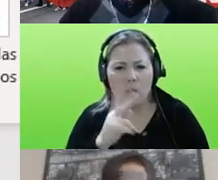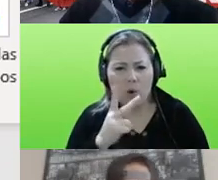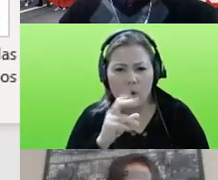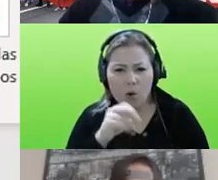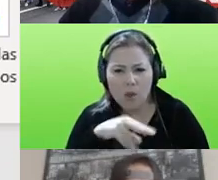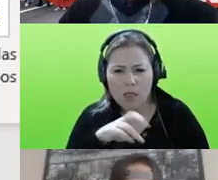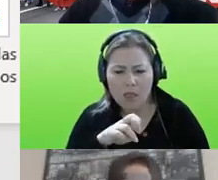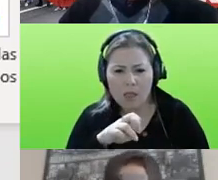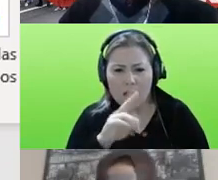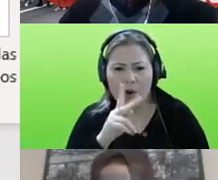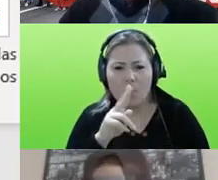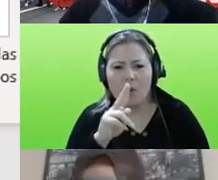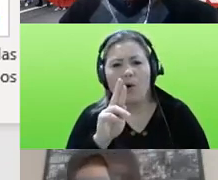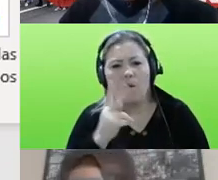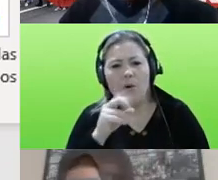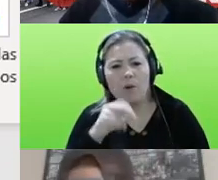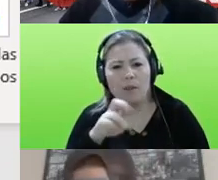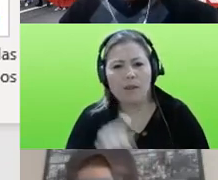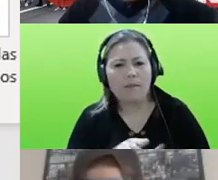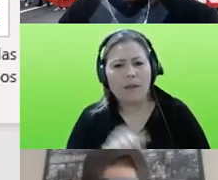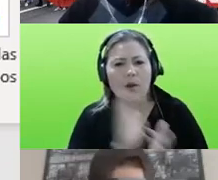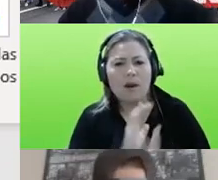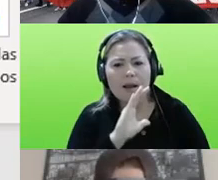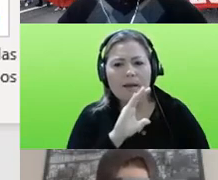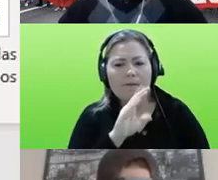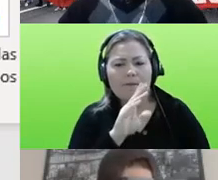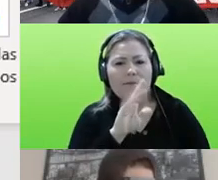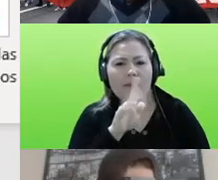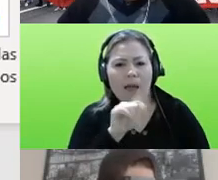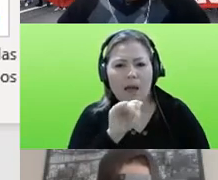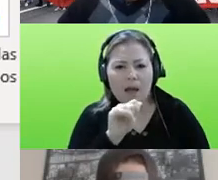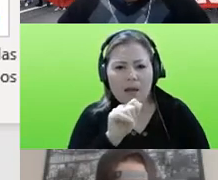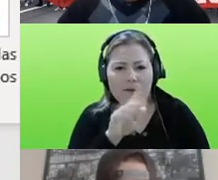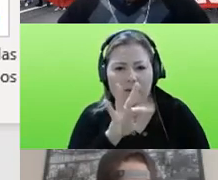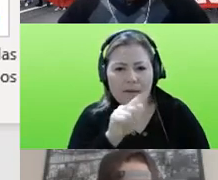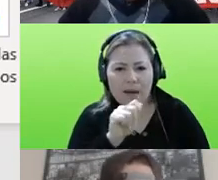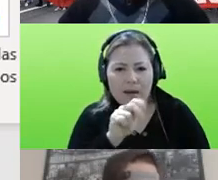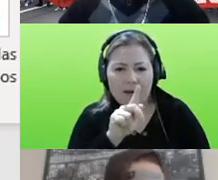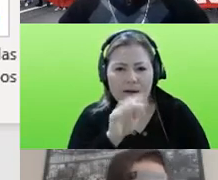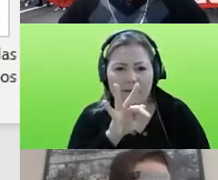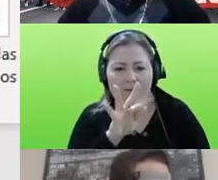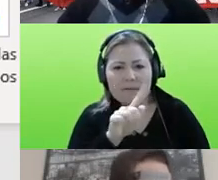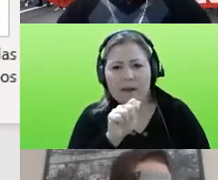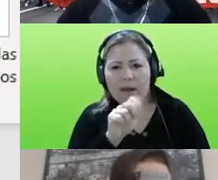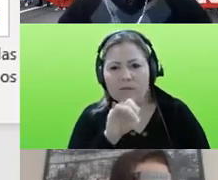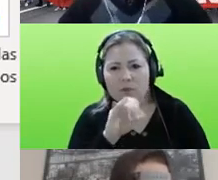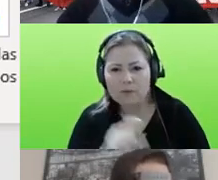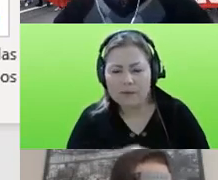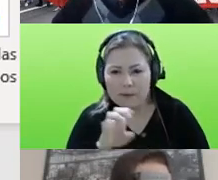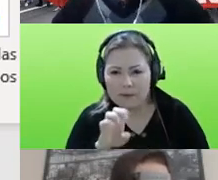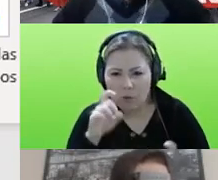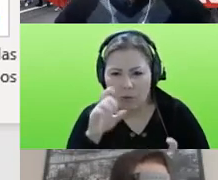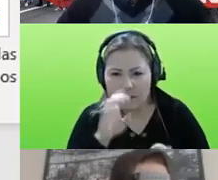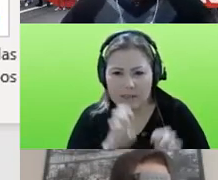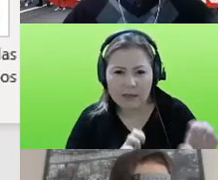do nosso colega Flávio Siebenheisler, está aqui ele na foto aqui à esquerda, que foi dos